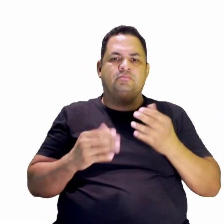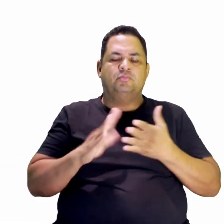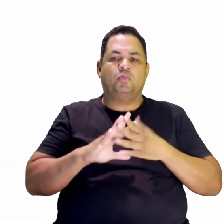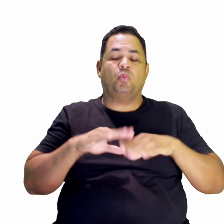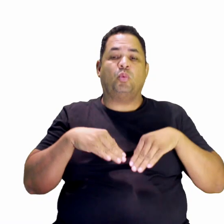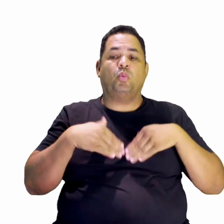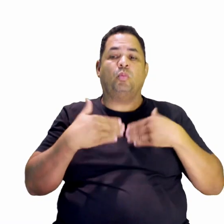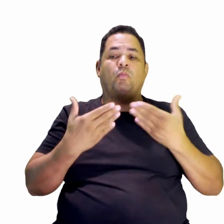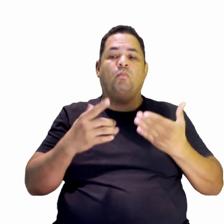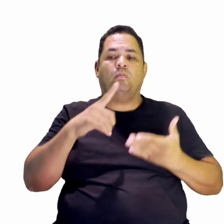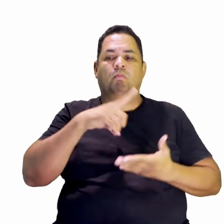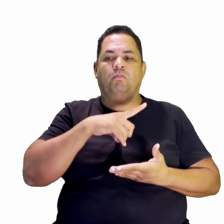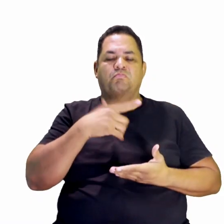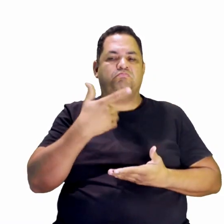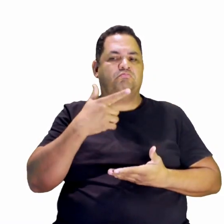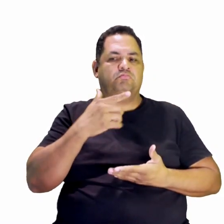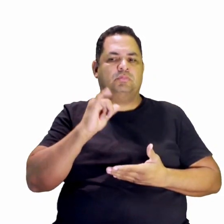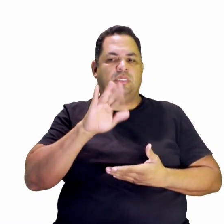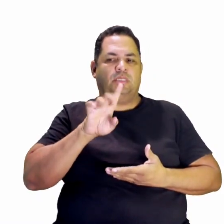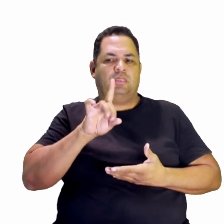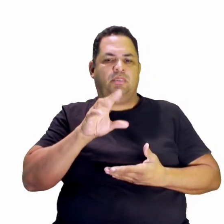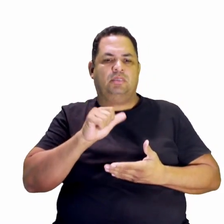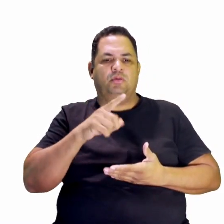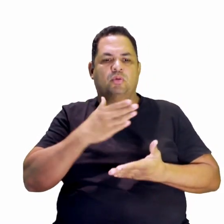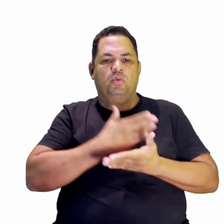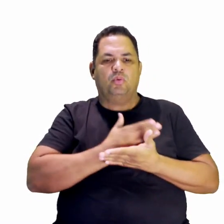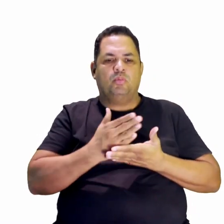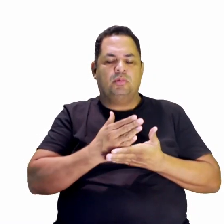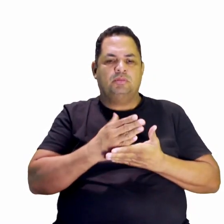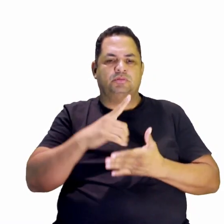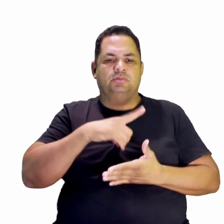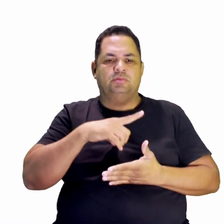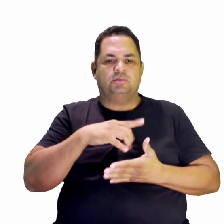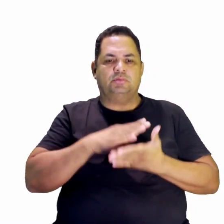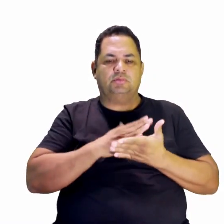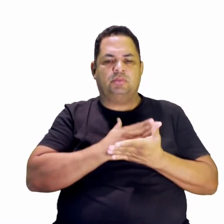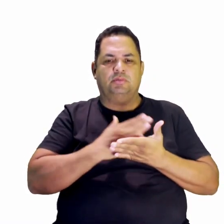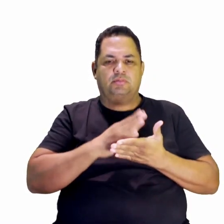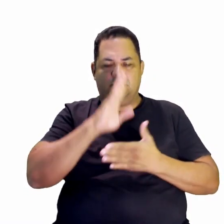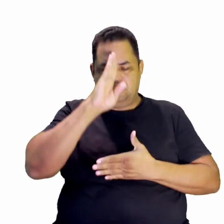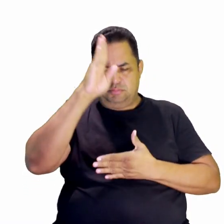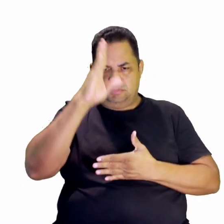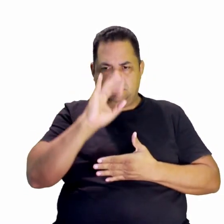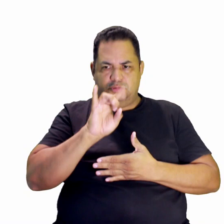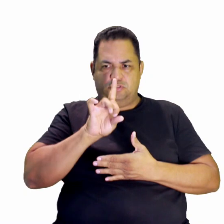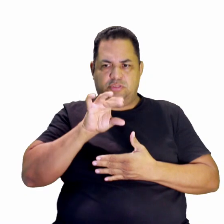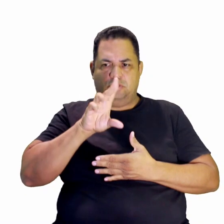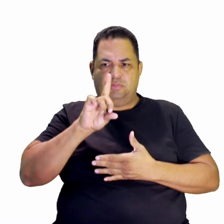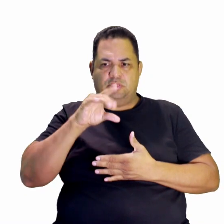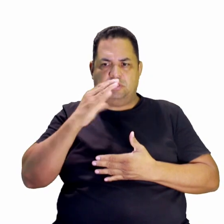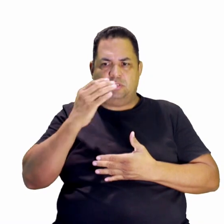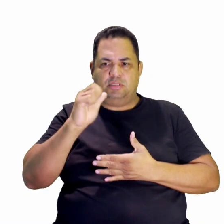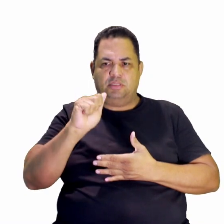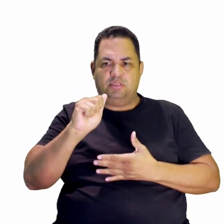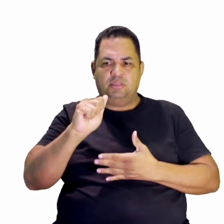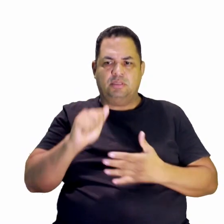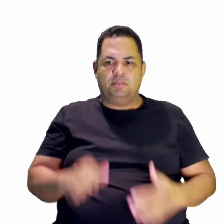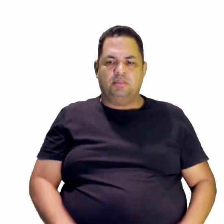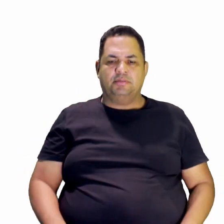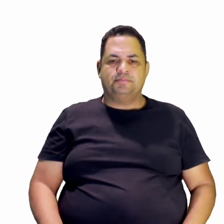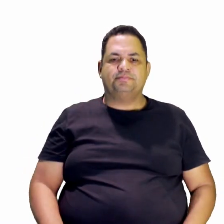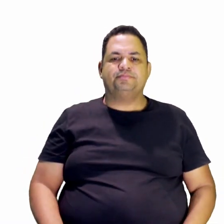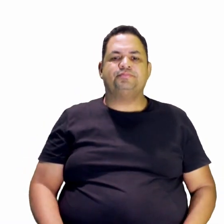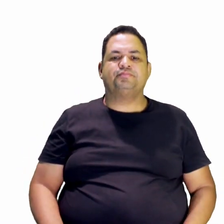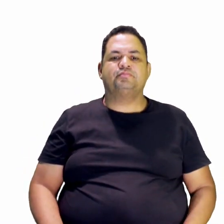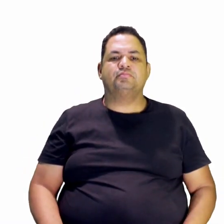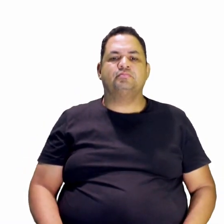deixa de ter a inércia, você passa a ter o princípio fundamental da dinâmica. Então, olha